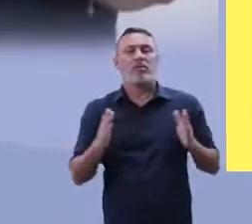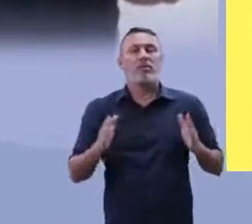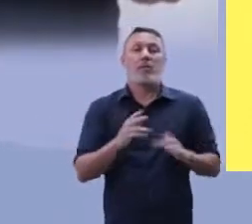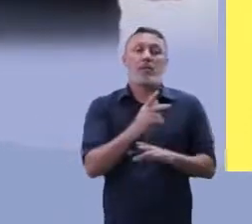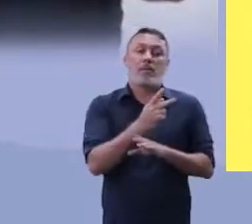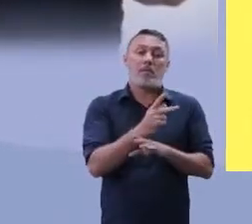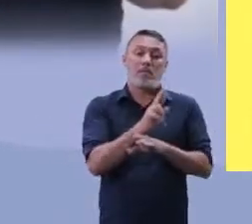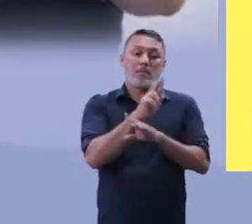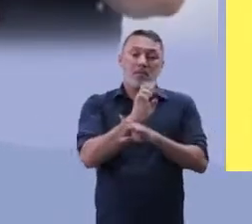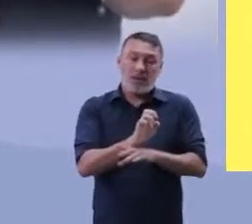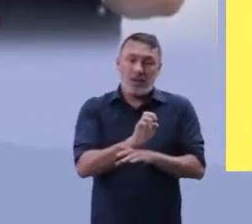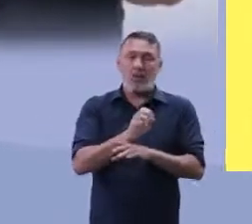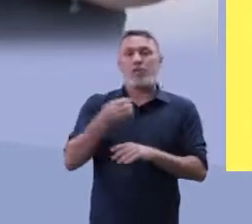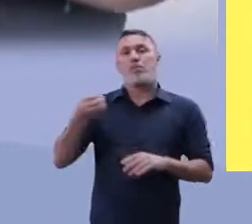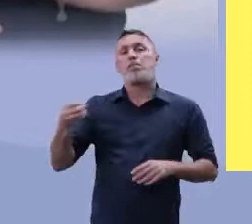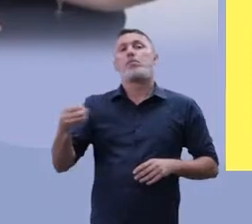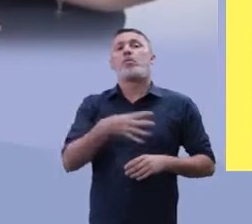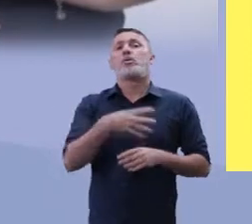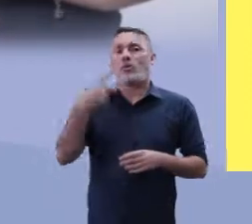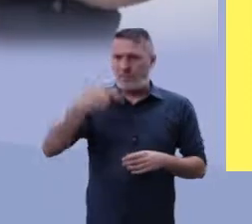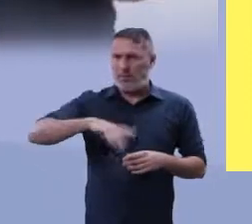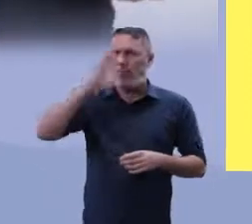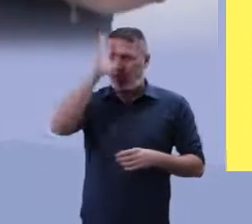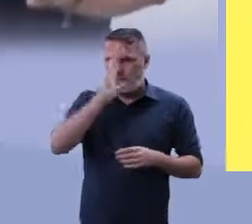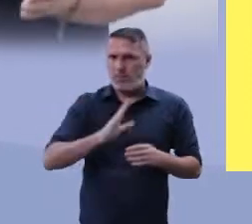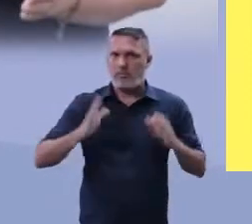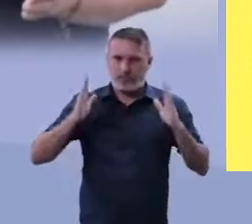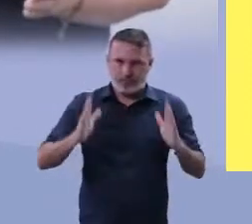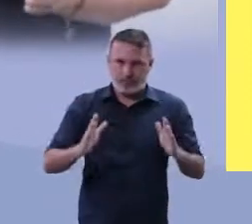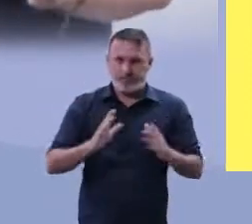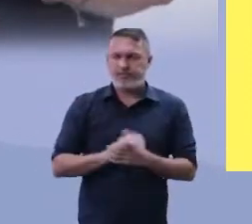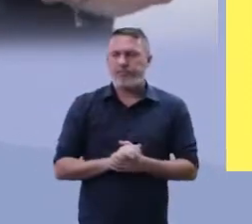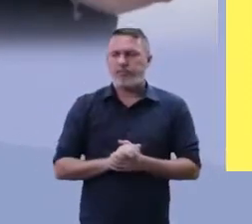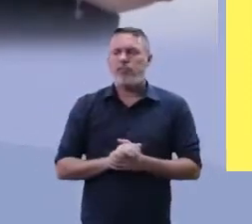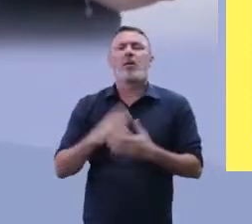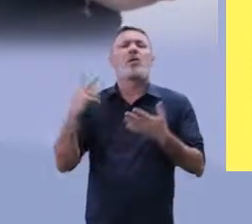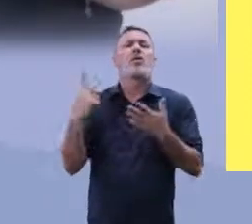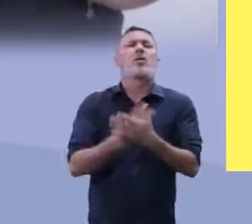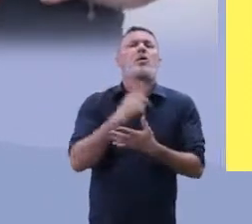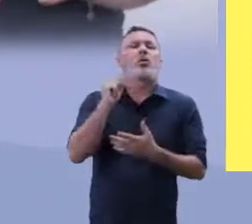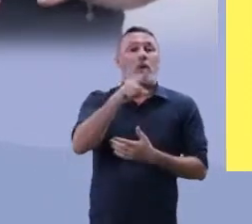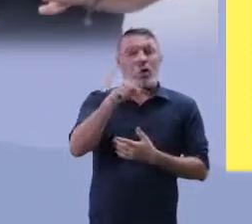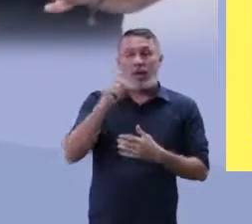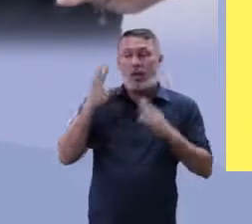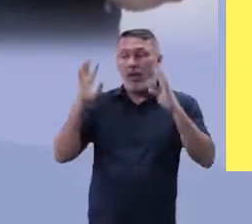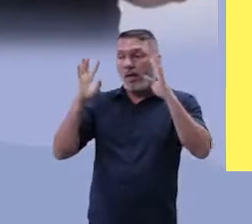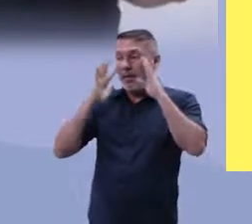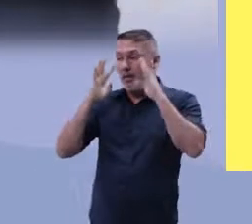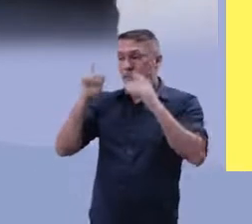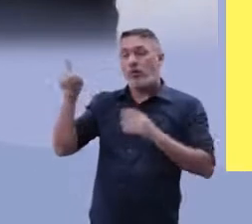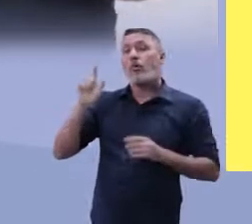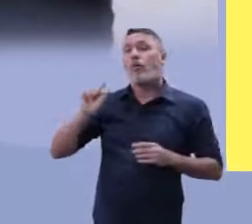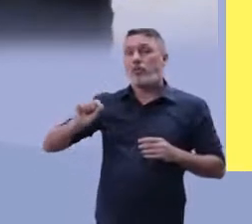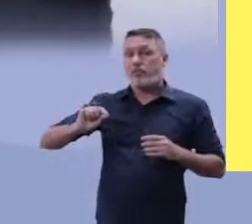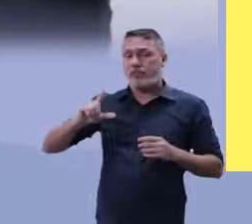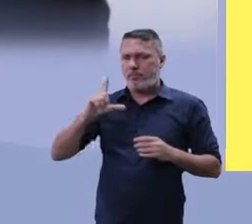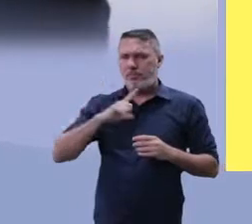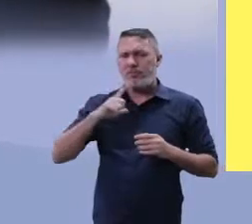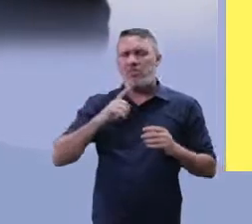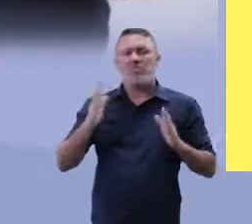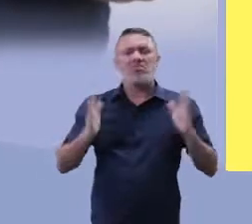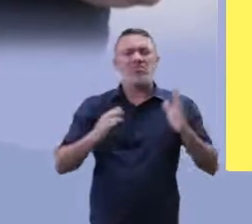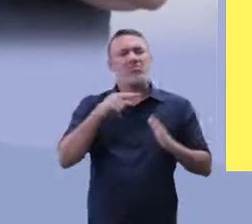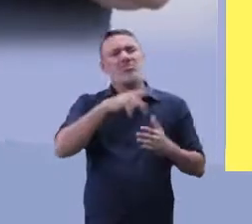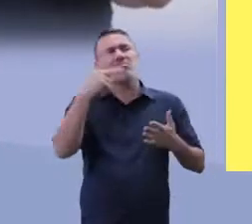chamar de pré-modernismo. Esse período, observe, é um período em que